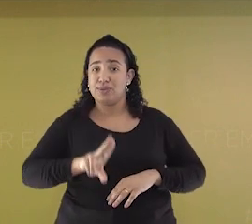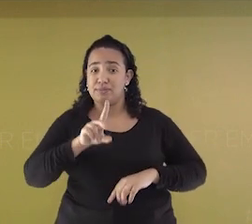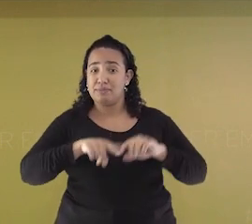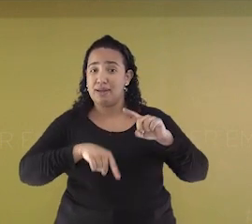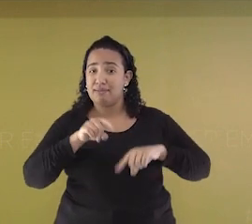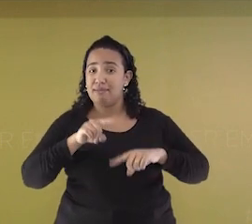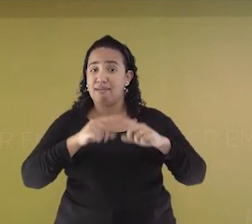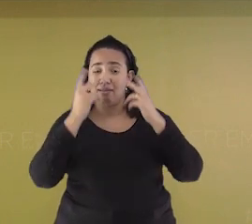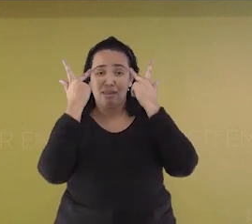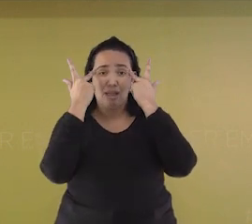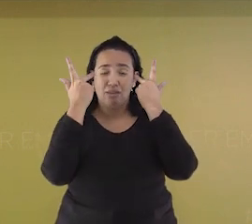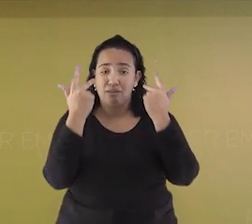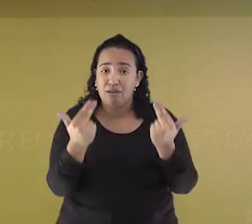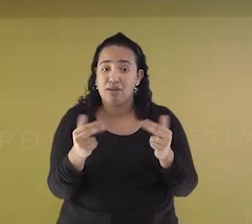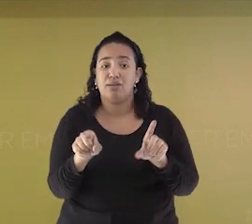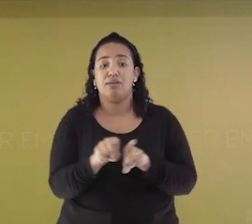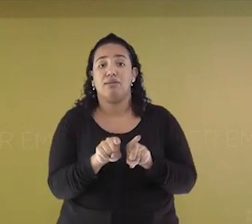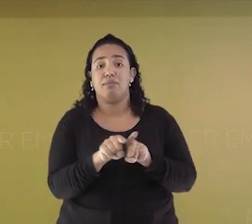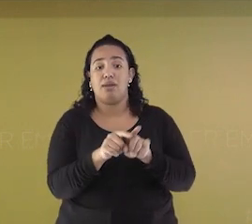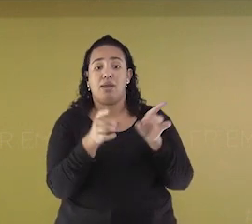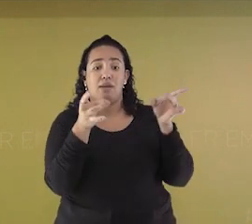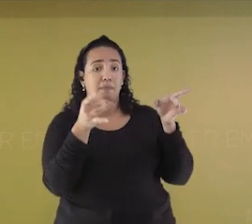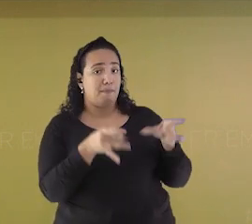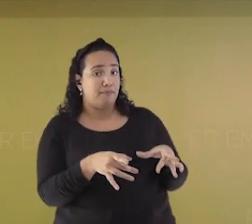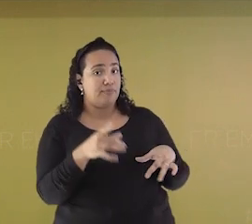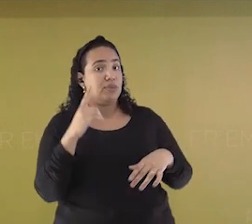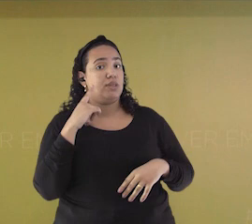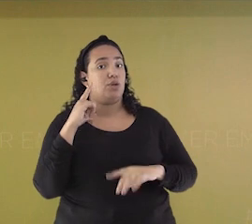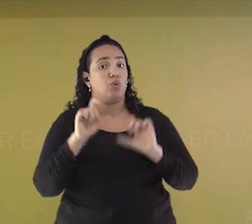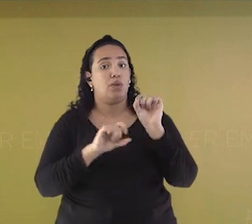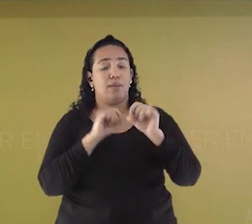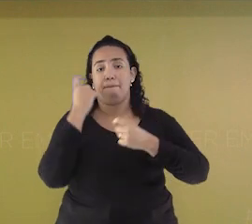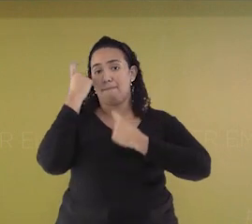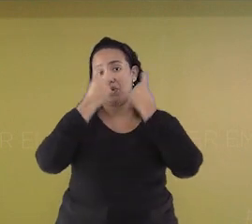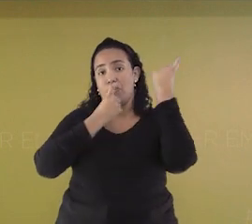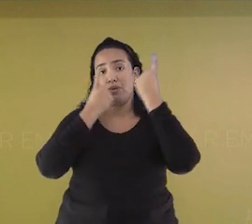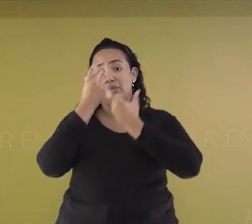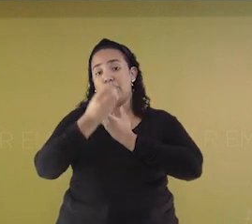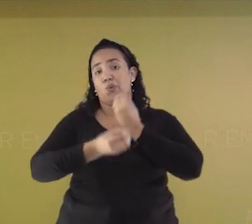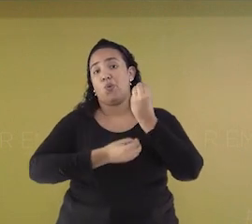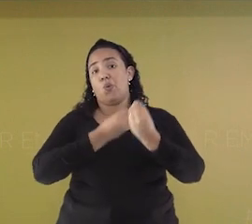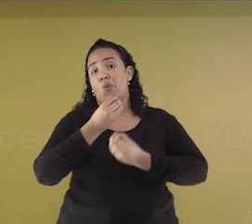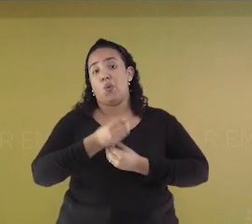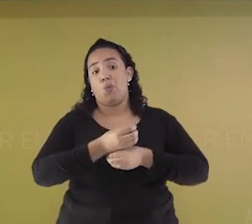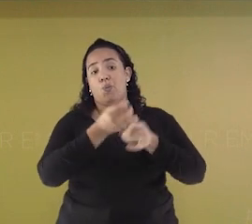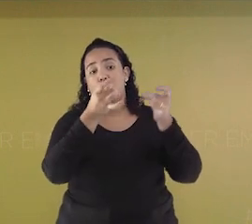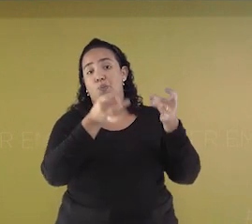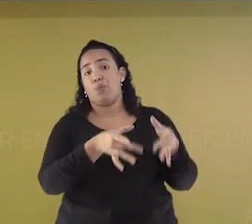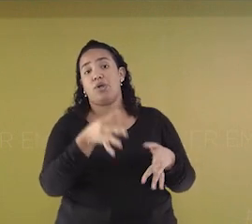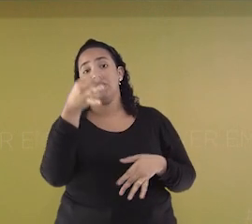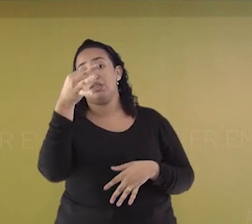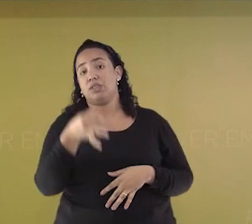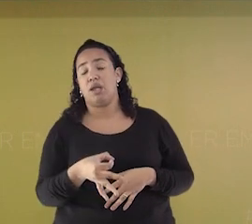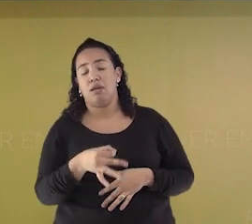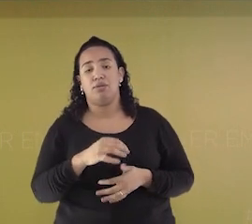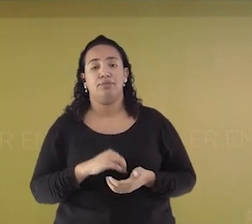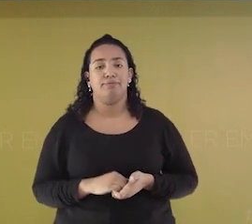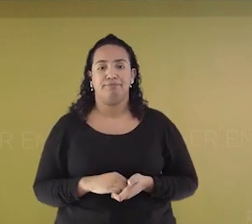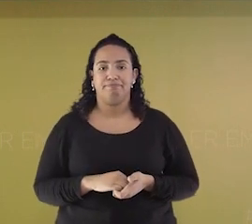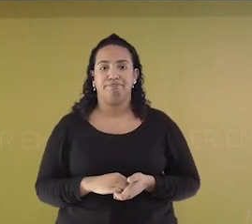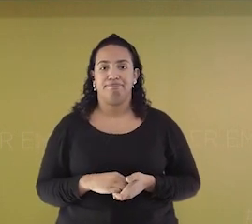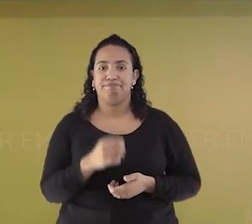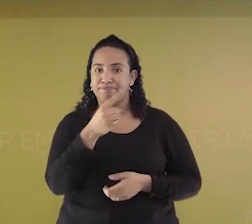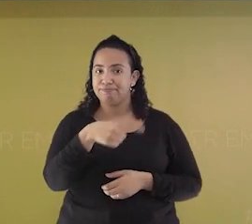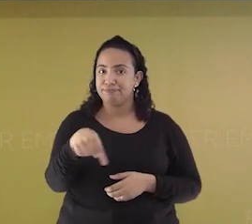recursos naturais. E para descartar, há a preocupação do destino correto. E você